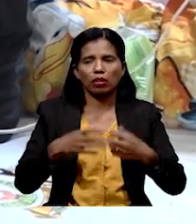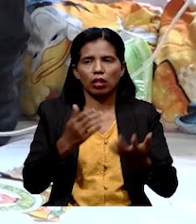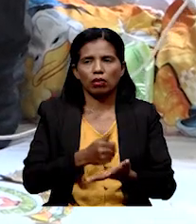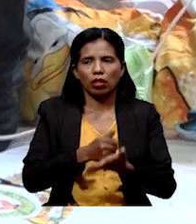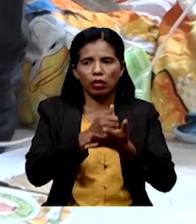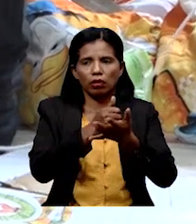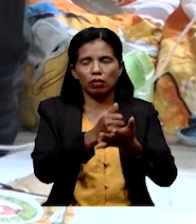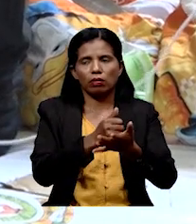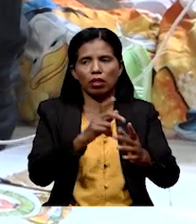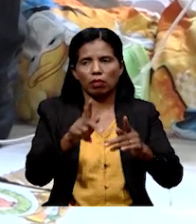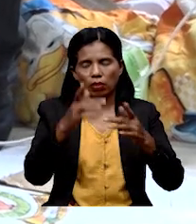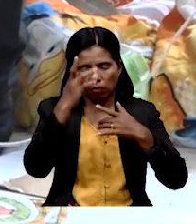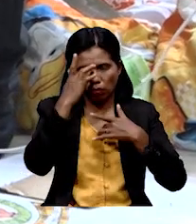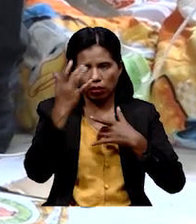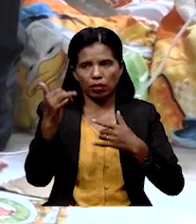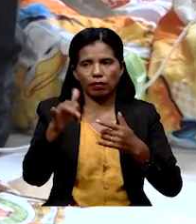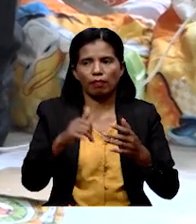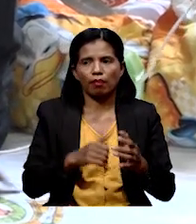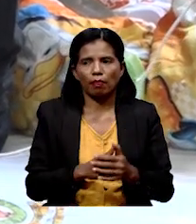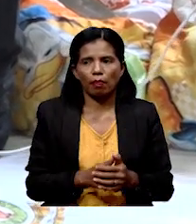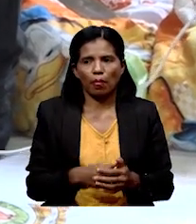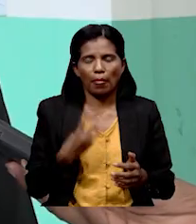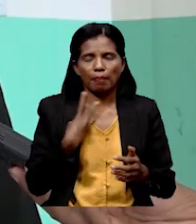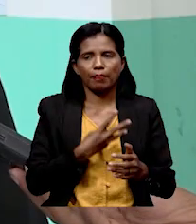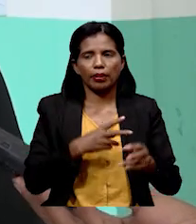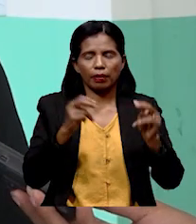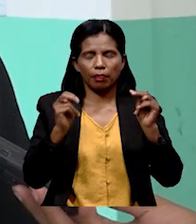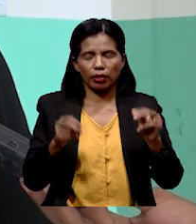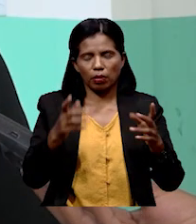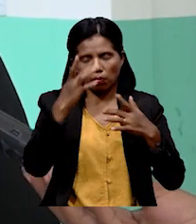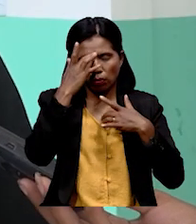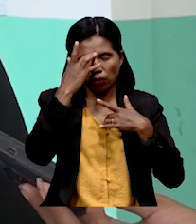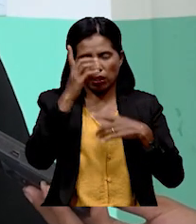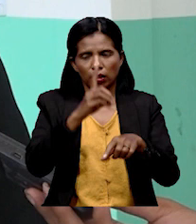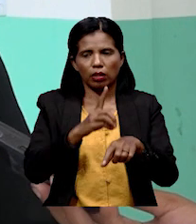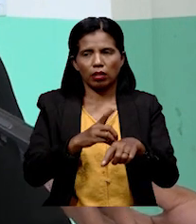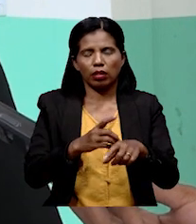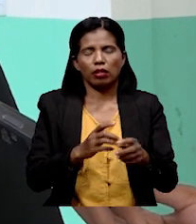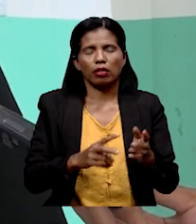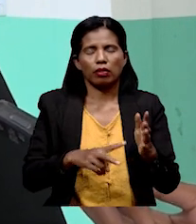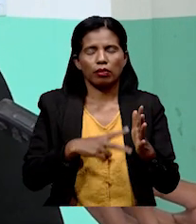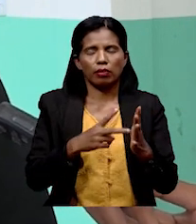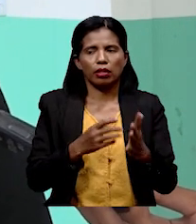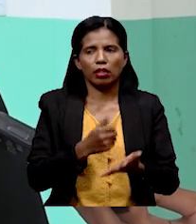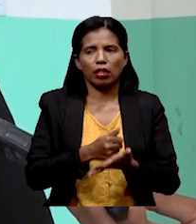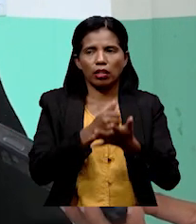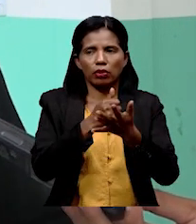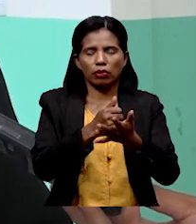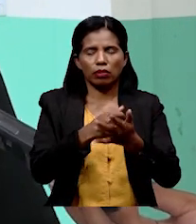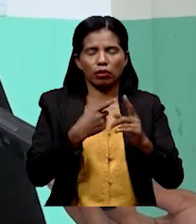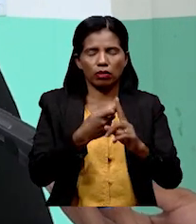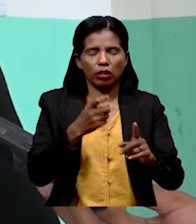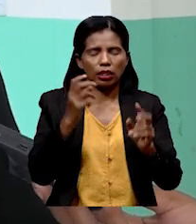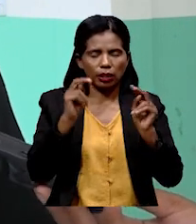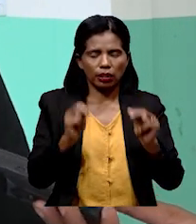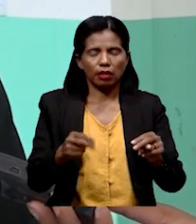ba paciente sira. Essa dengue, e precisa que a dengue ne morse, ne que vírus, ne que tenha atendimento ne sintomático, sira, mas que